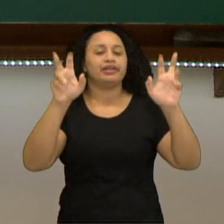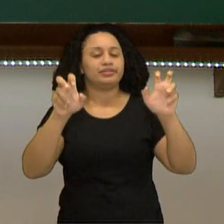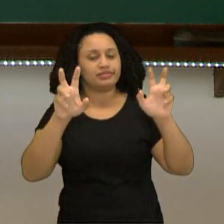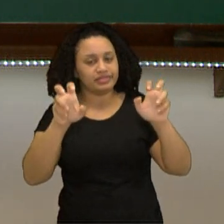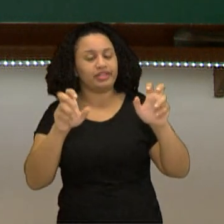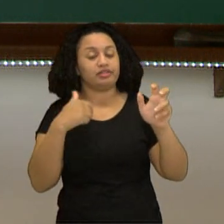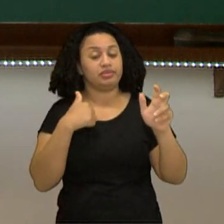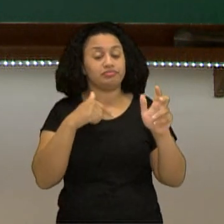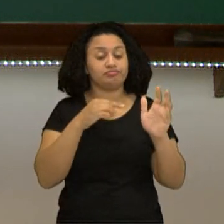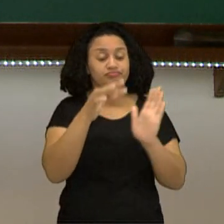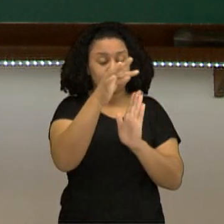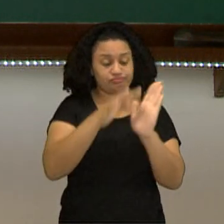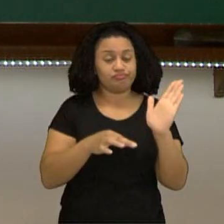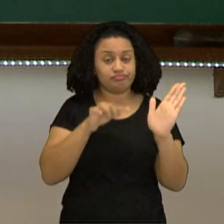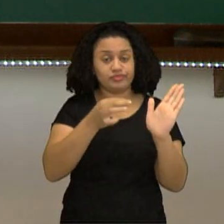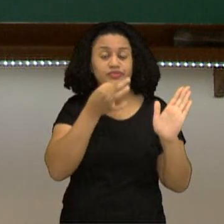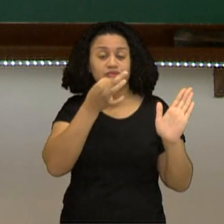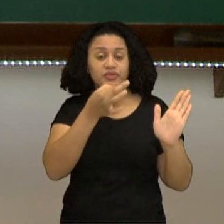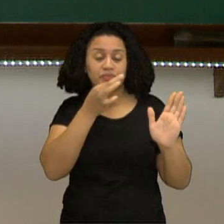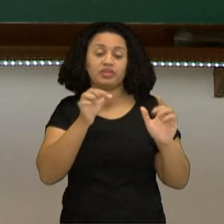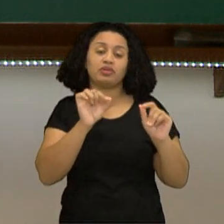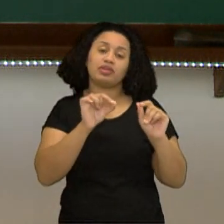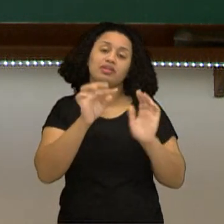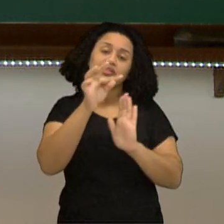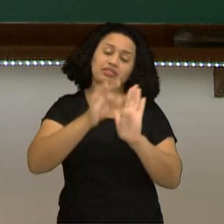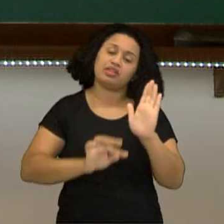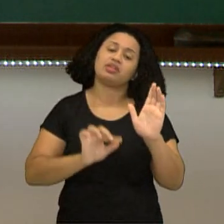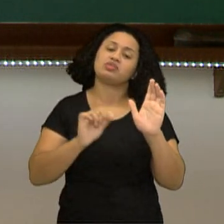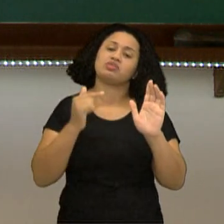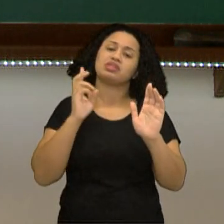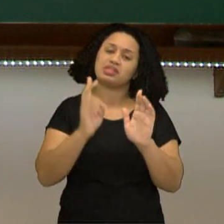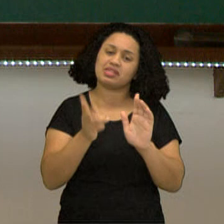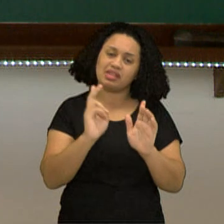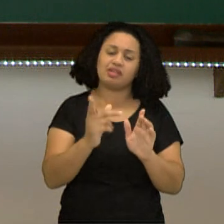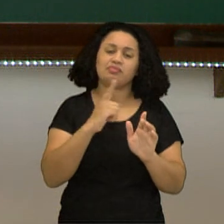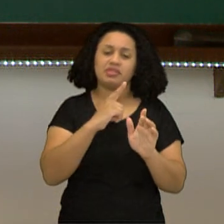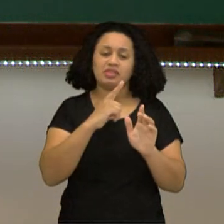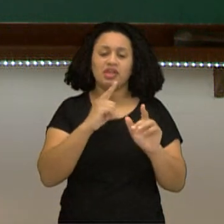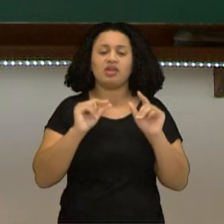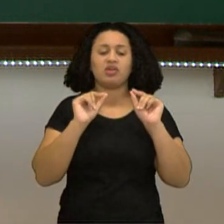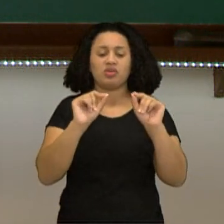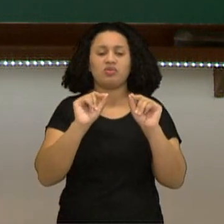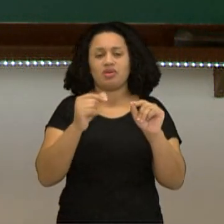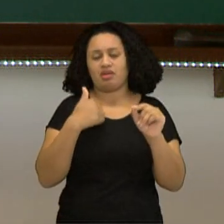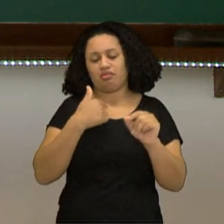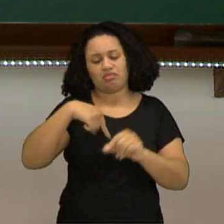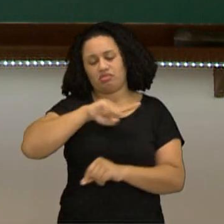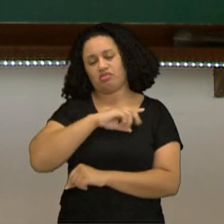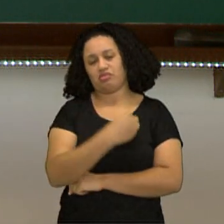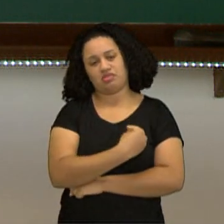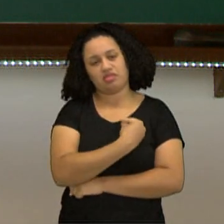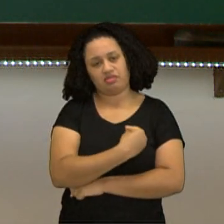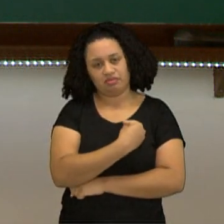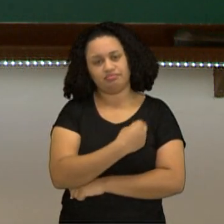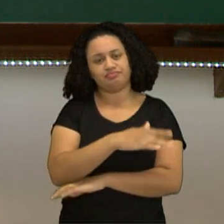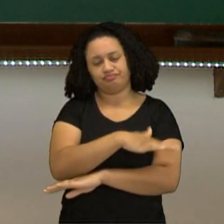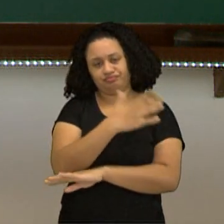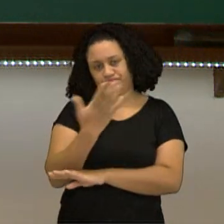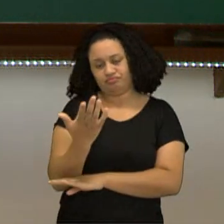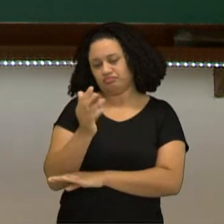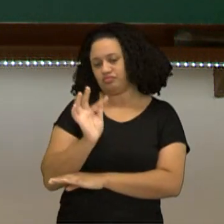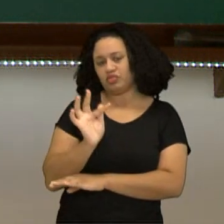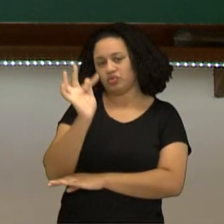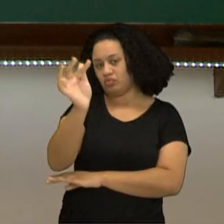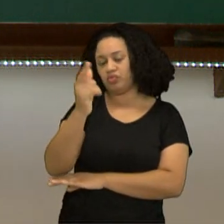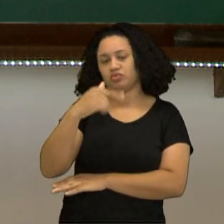E o texto e o artigo de opinião é um artigo que nos acompanha quase na nossa vida toda. Futuramente vocês